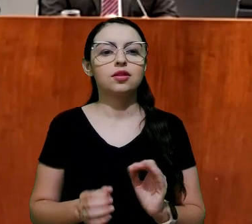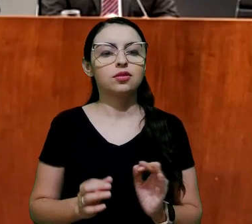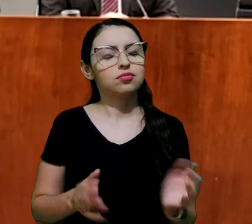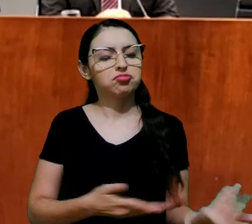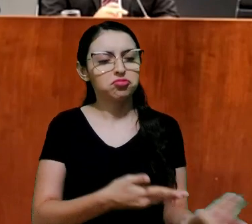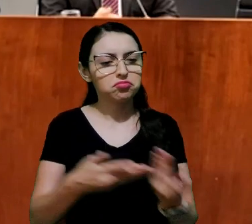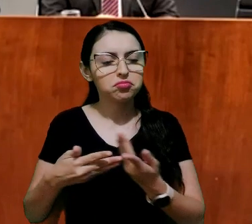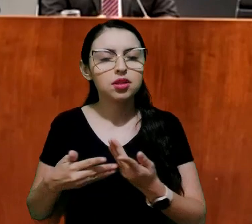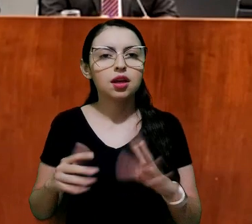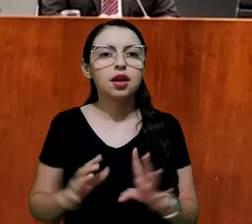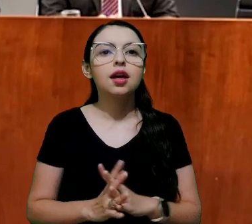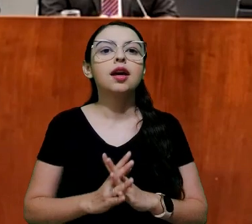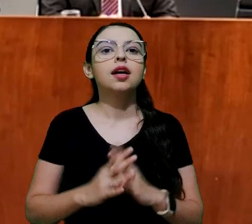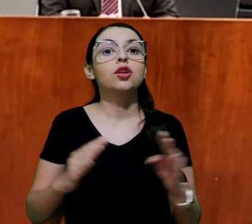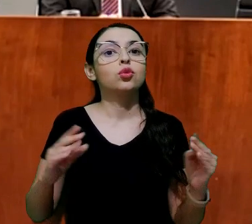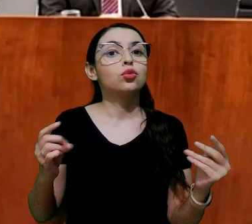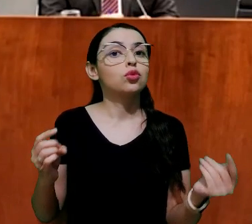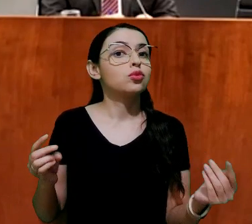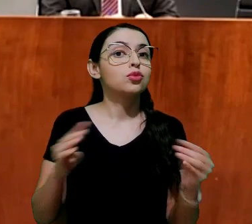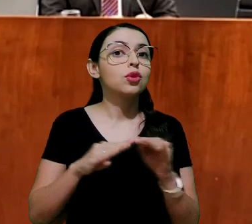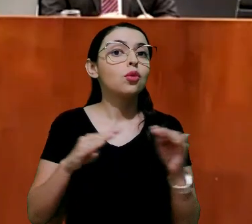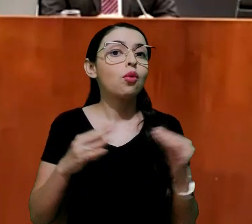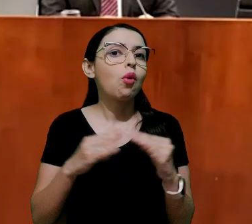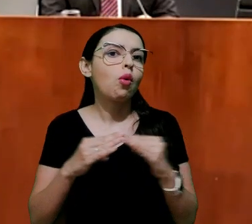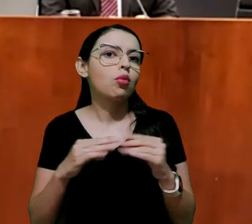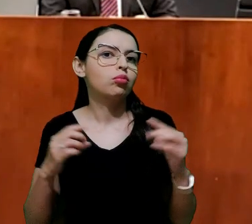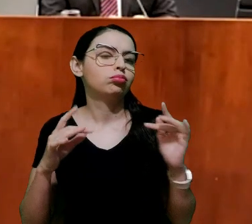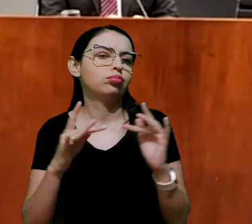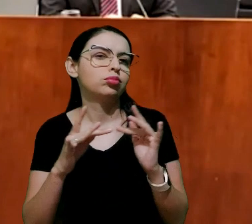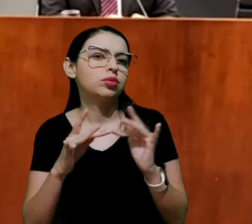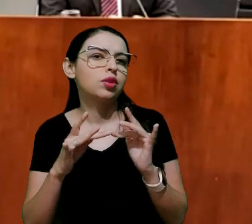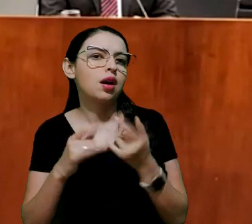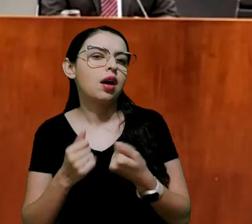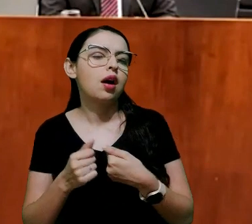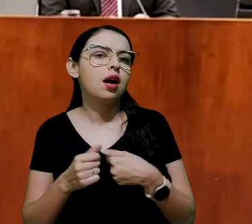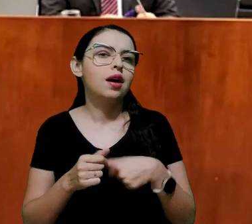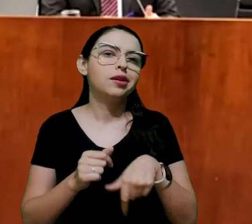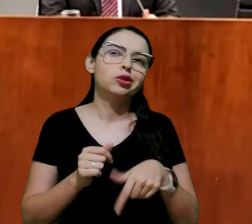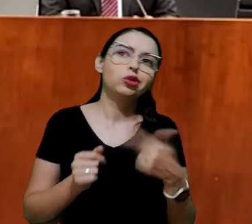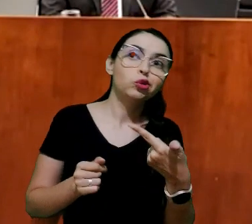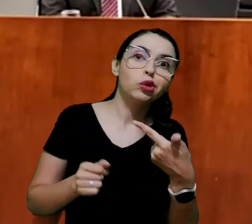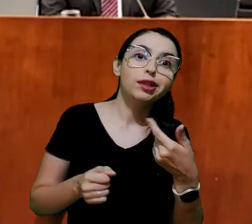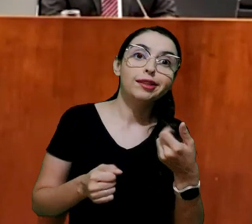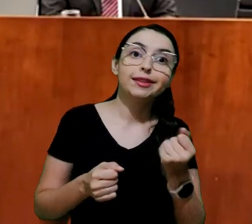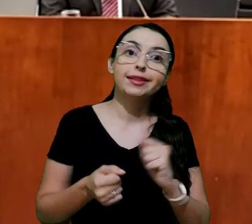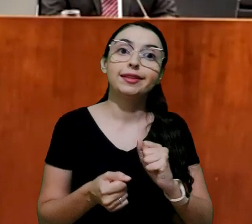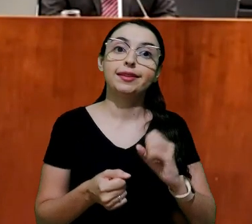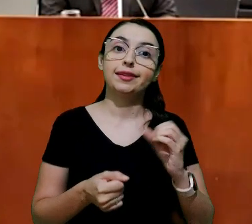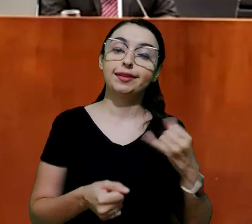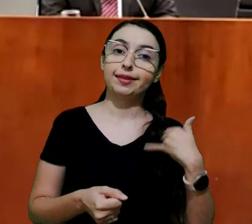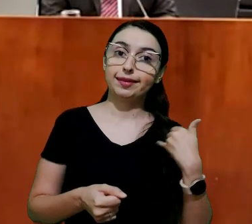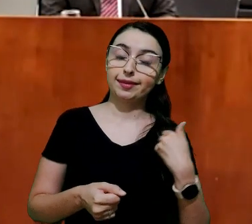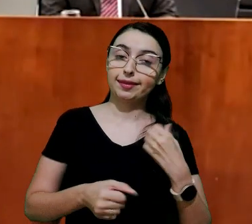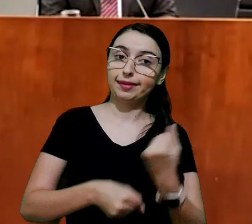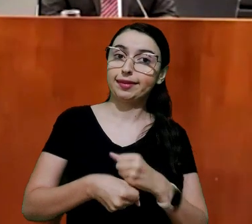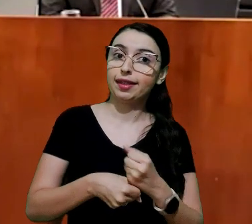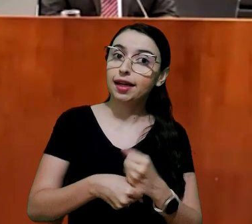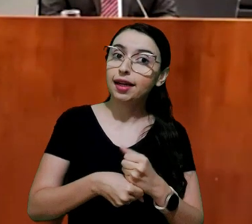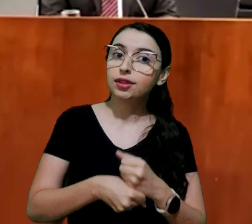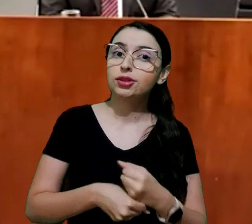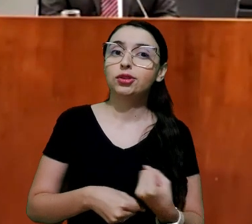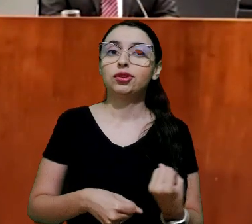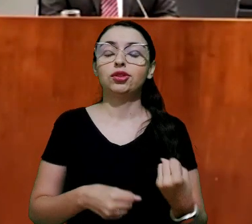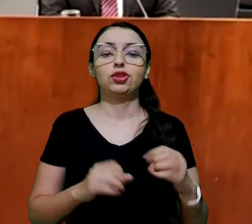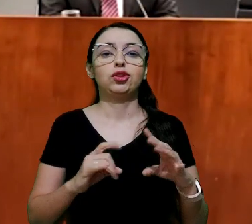já que durante esses 2 anos de pandemia ficamos privados da convivência pessoal.